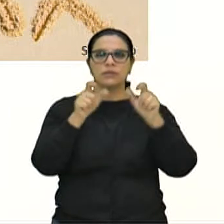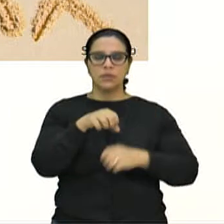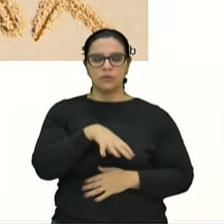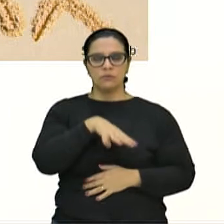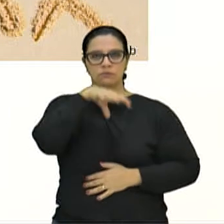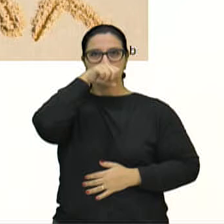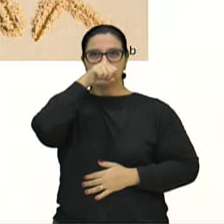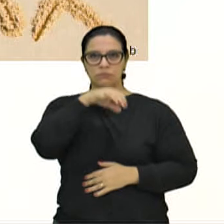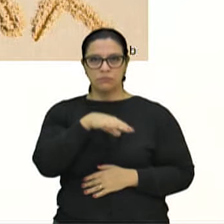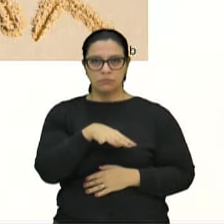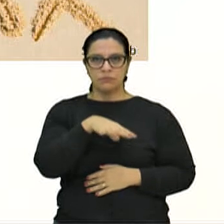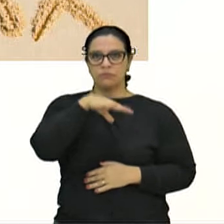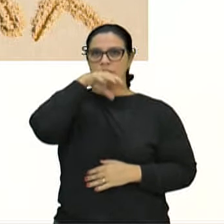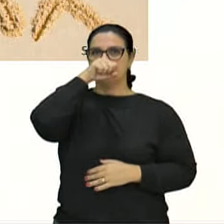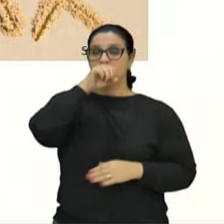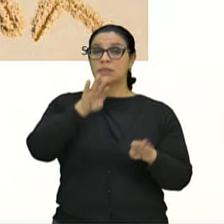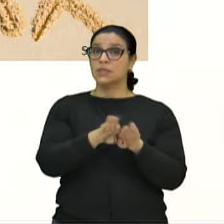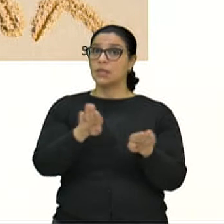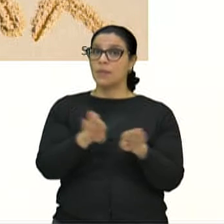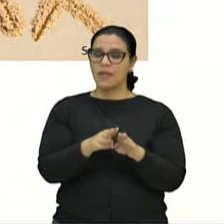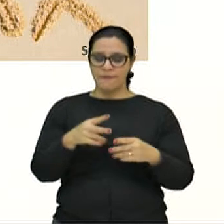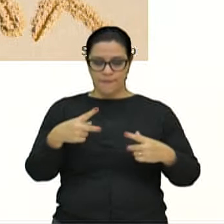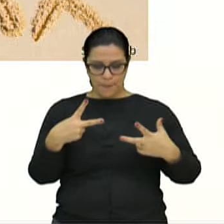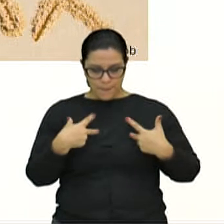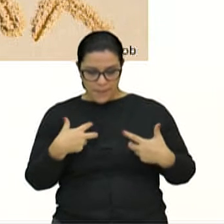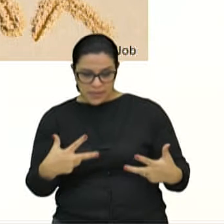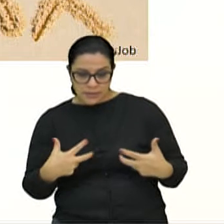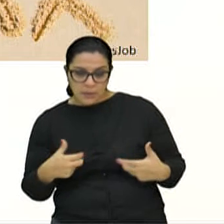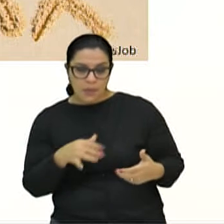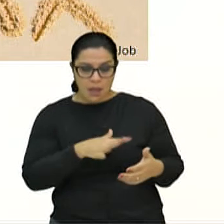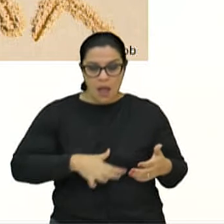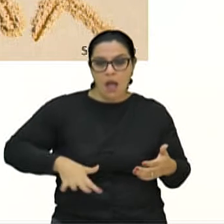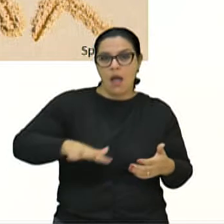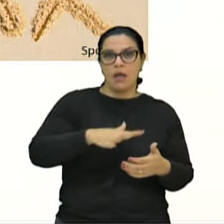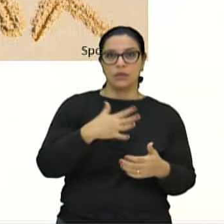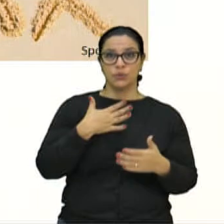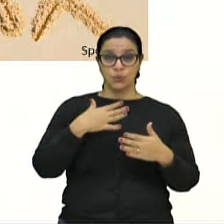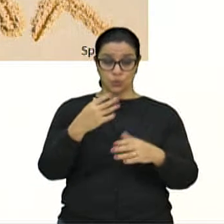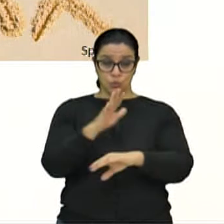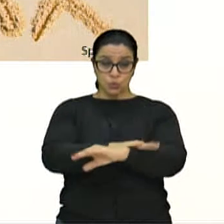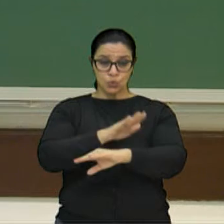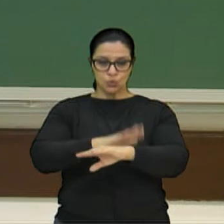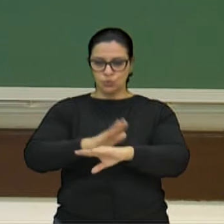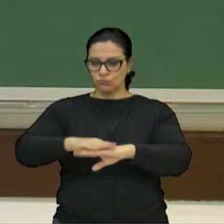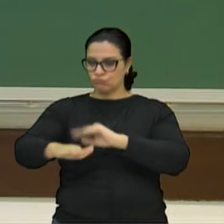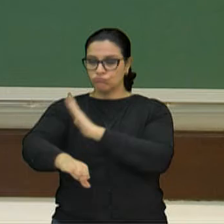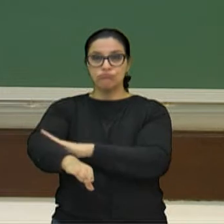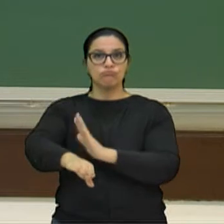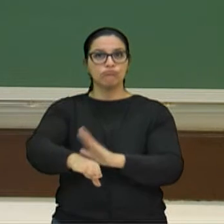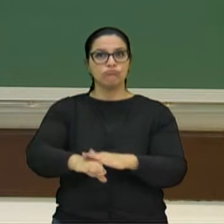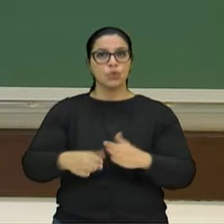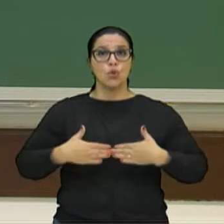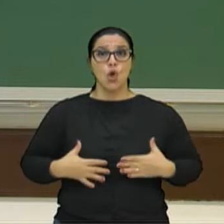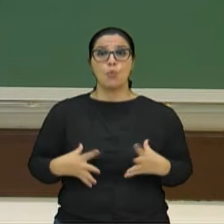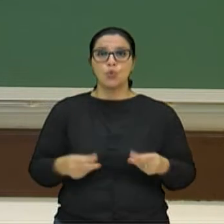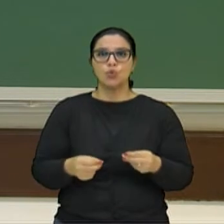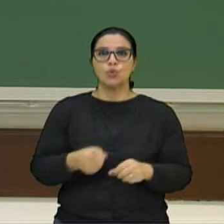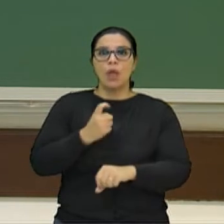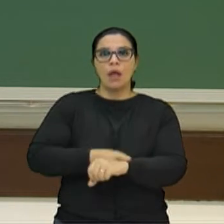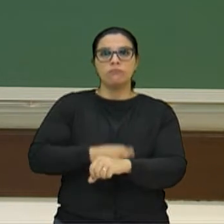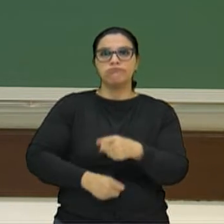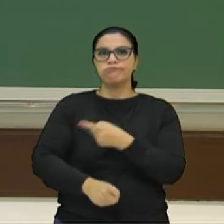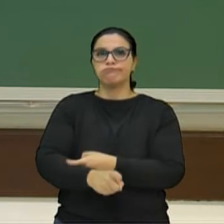respiração e procurar o relaxamento das tensões das diversas partes do corpo. Então, fica tranquilo, né?